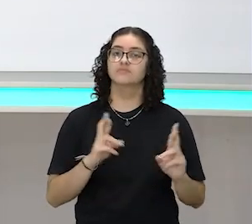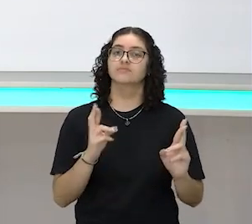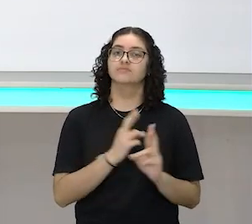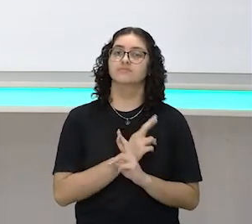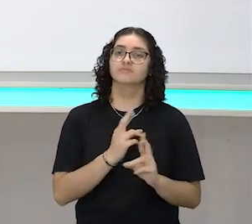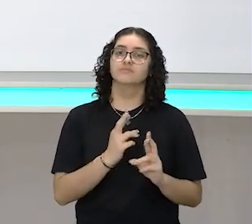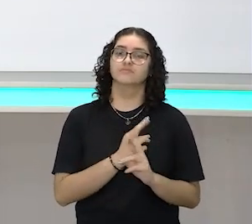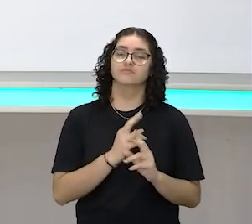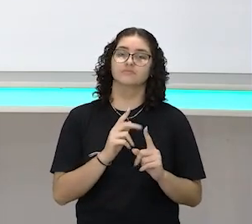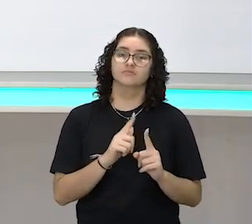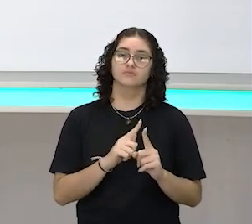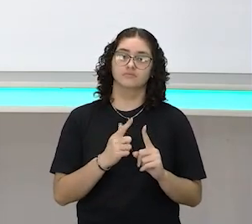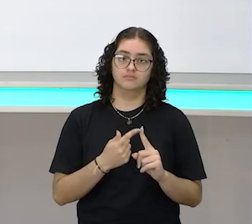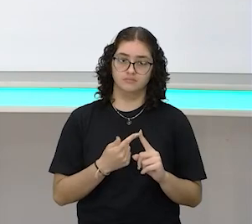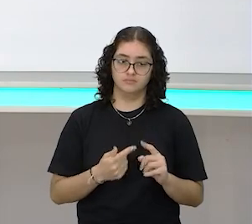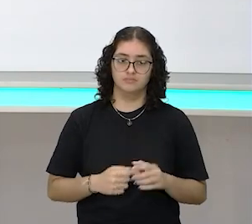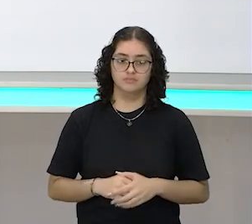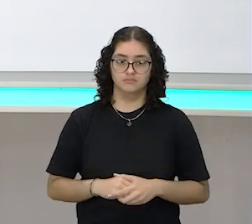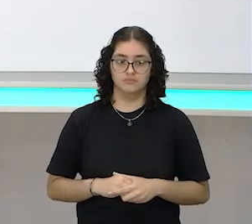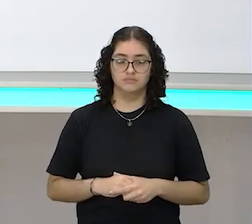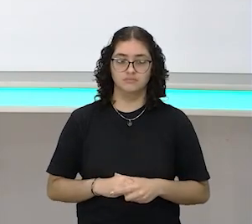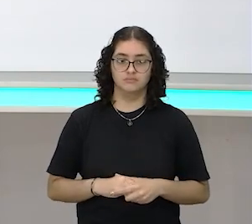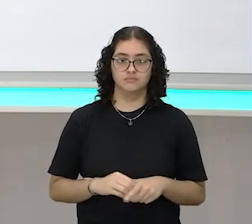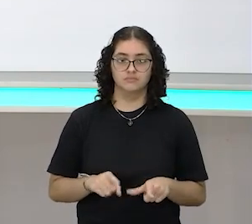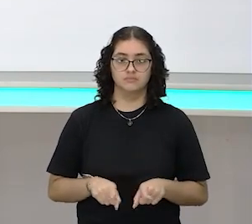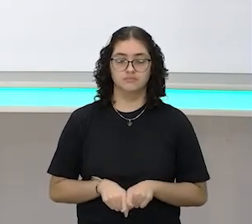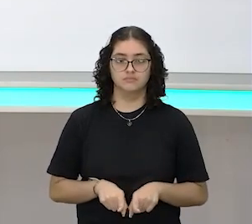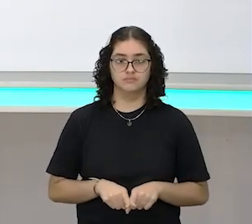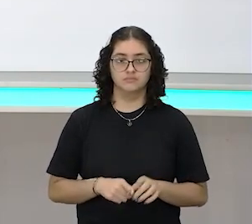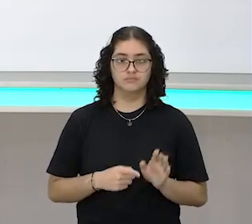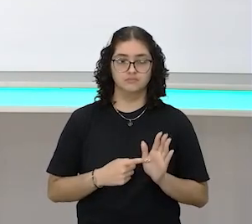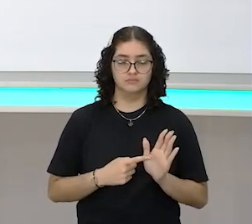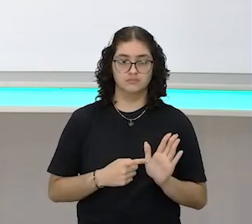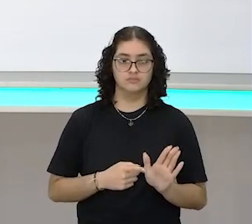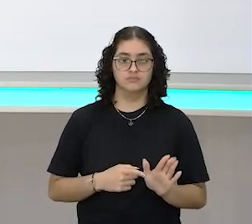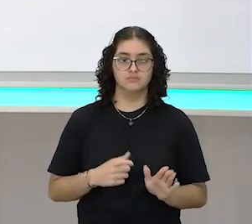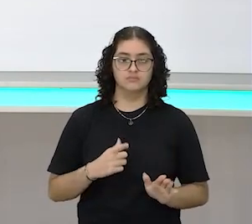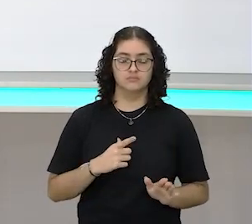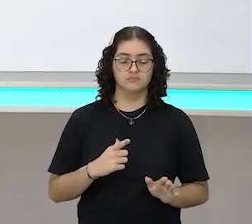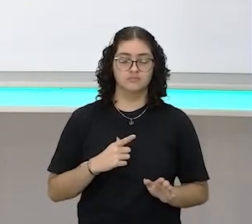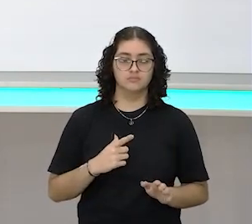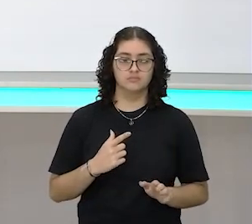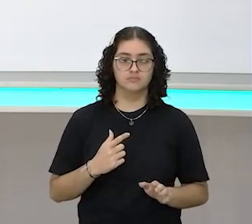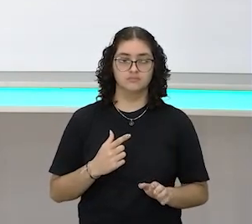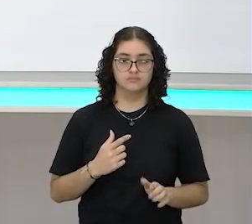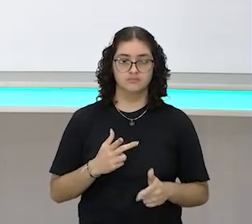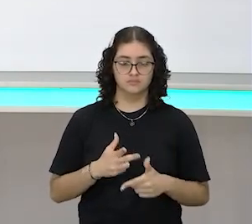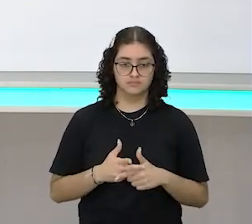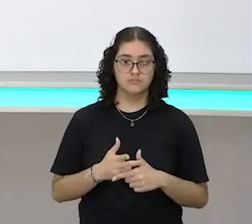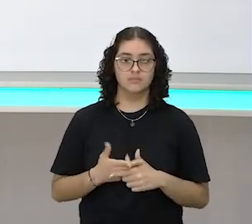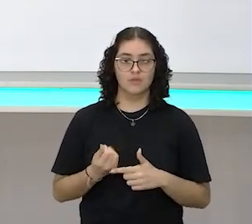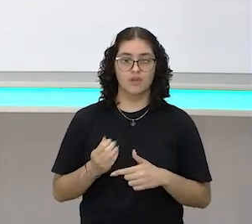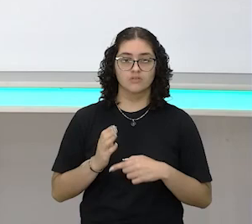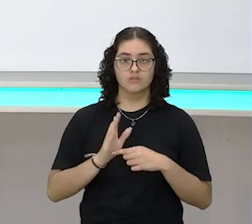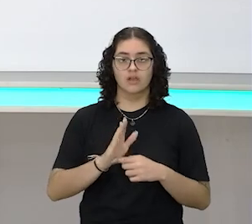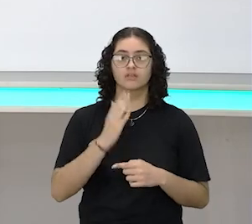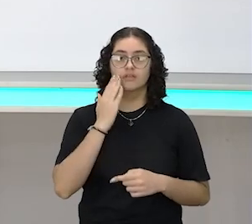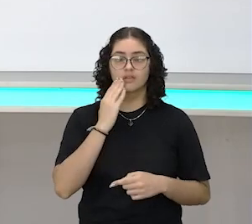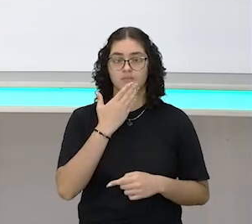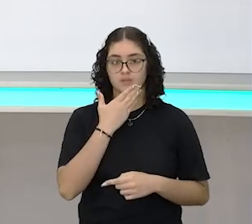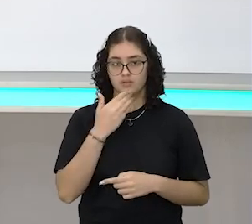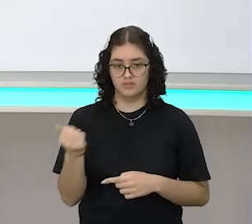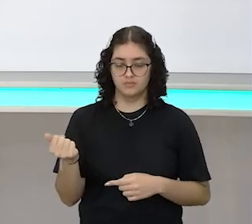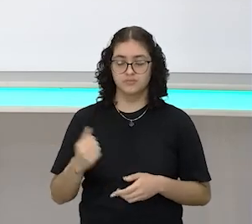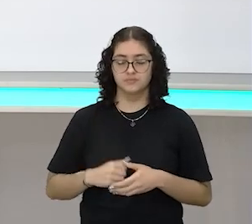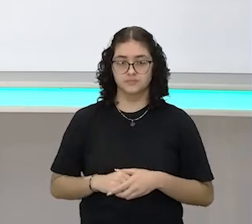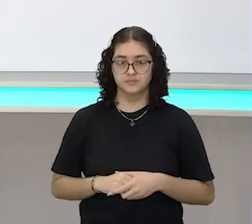né? E a gente vai destrinchar isso daí um pouquinho mais. Tem alguns vídeos também que vão ajudar a entender um pouquinho melhor. Então,